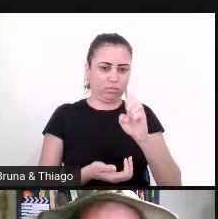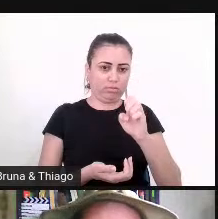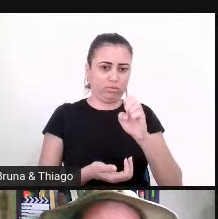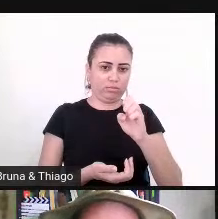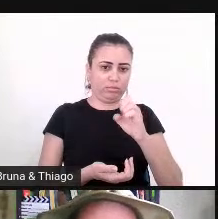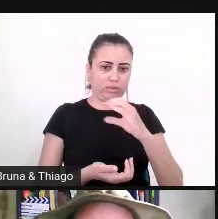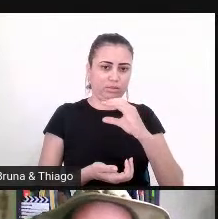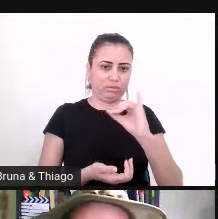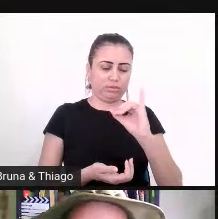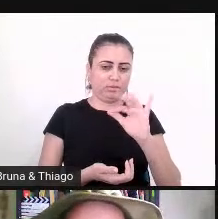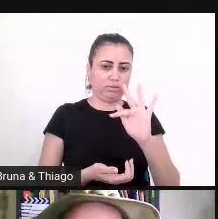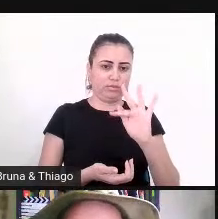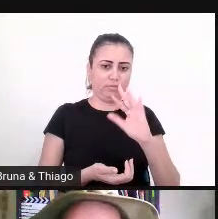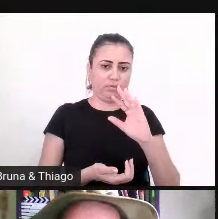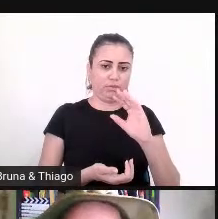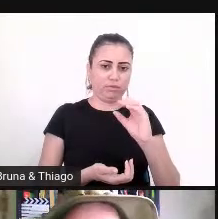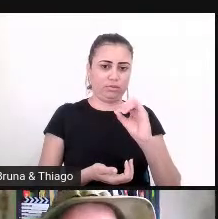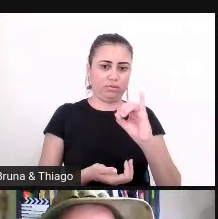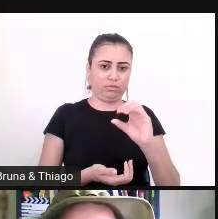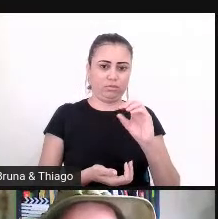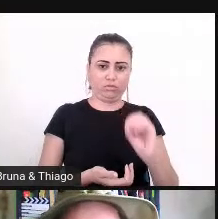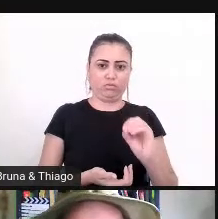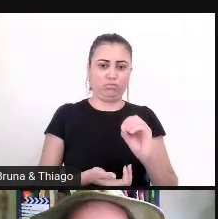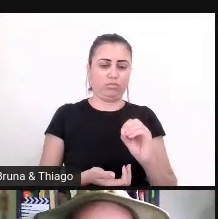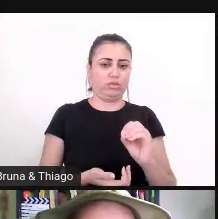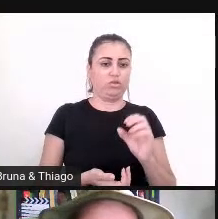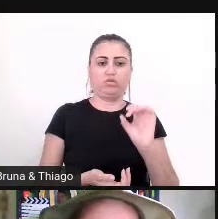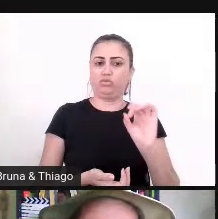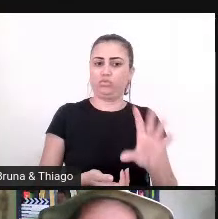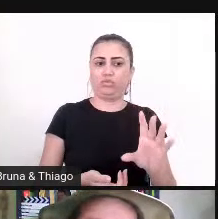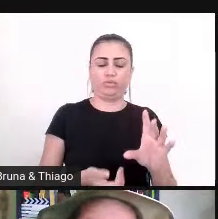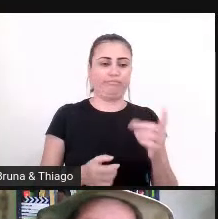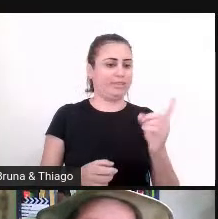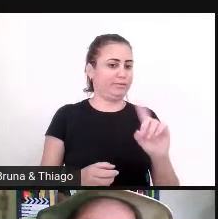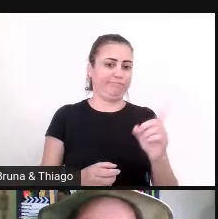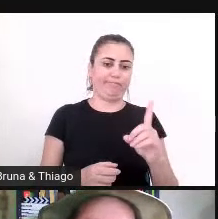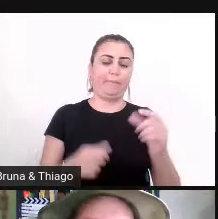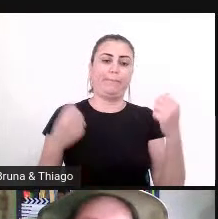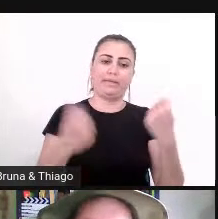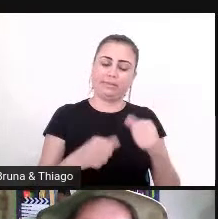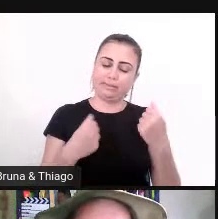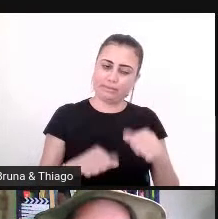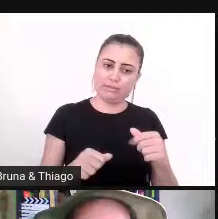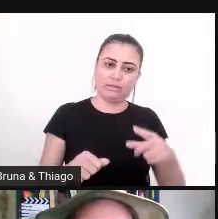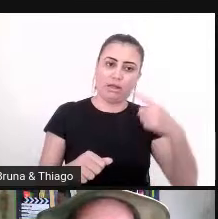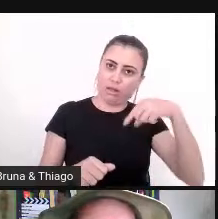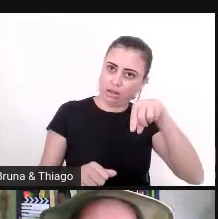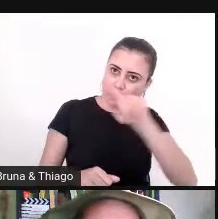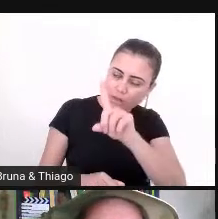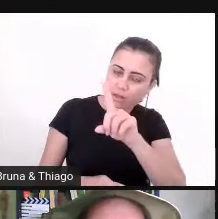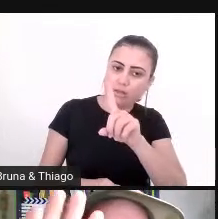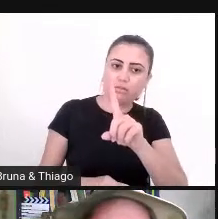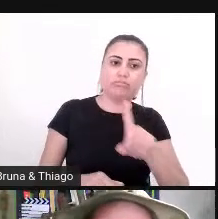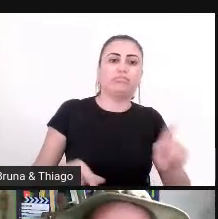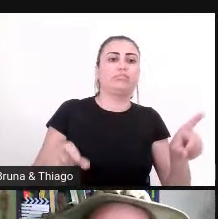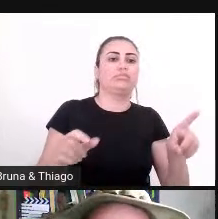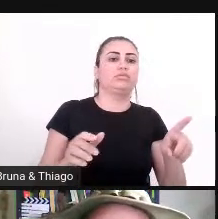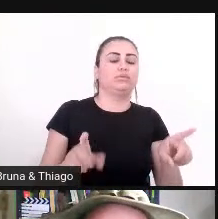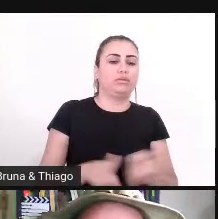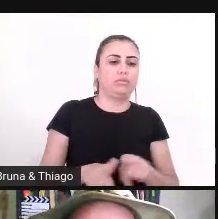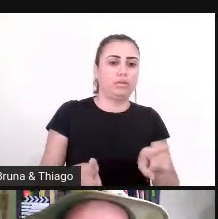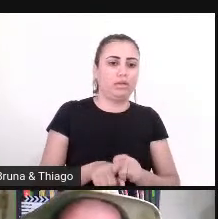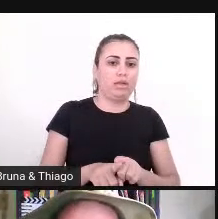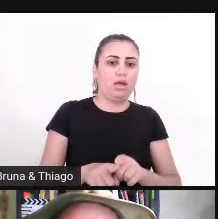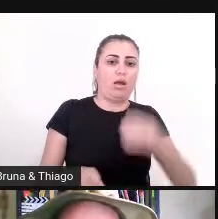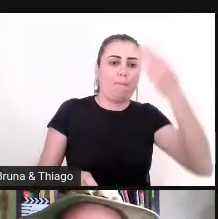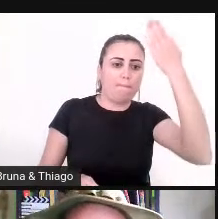raiz. Né? Talvez antigamente tinha alguma eficácia, mas já foi comprovado pelo Instituto Butantan que ele não serve para nada. Eu fiz um vídeo desse lá na internet,